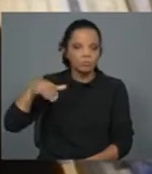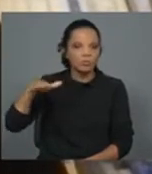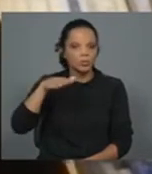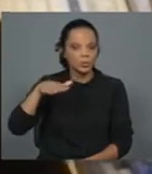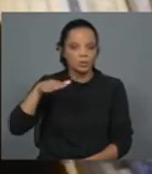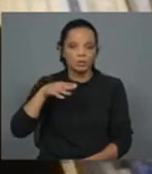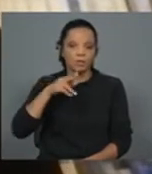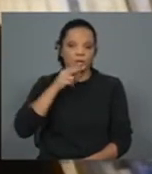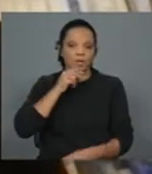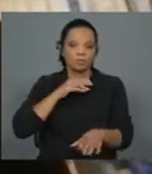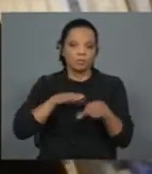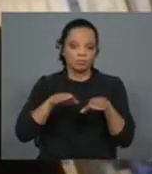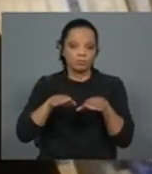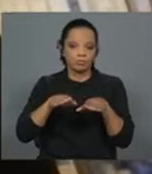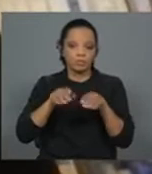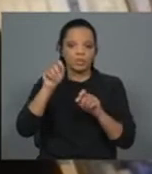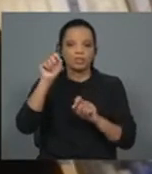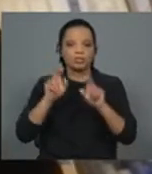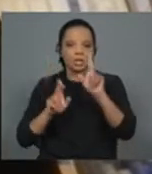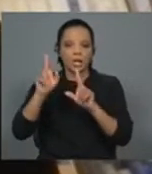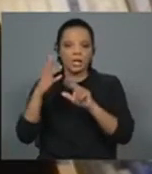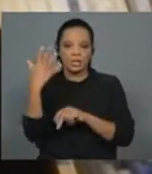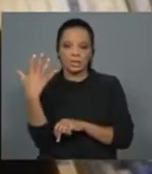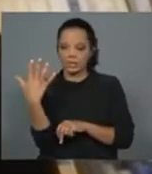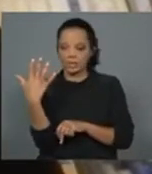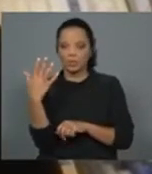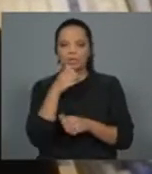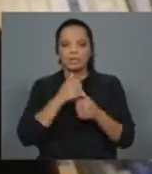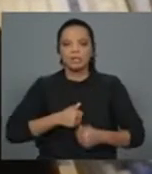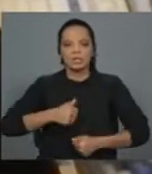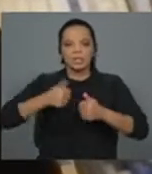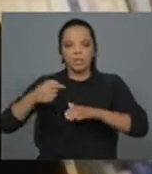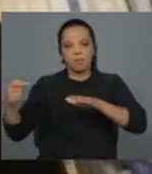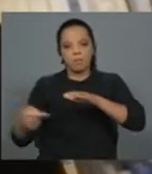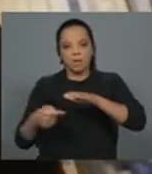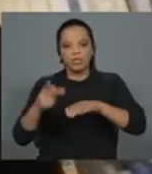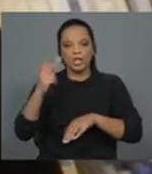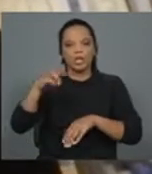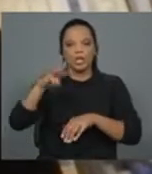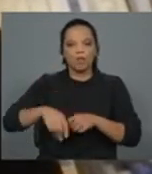um sismo de magnitude 5, debaixo da cidade, de poucos quilómetros,